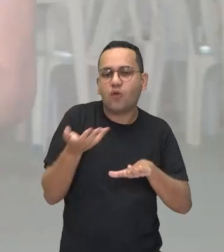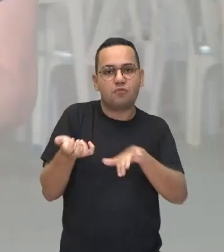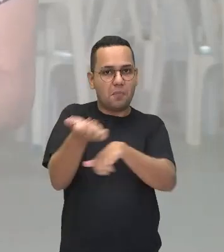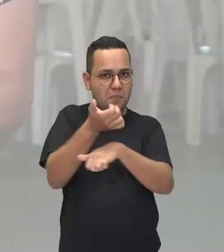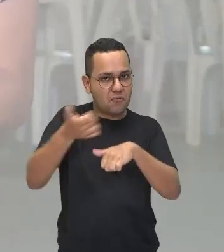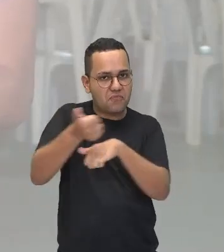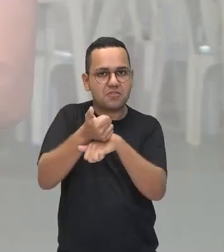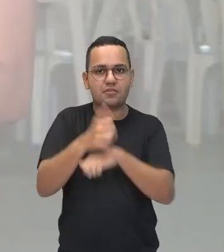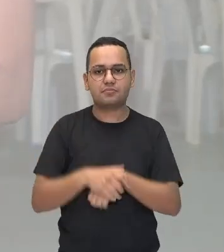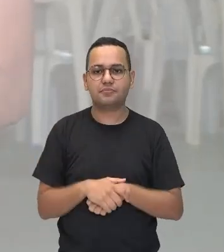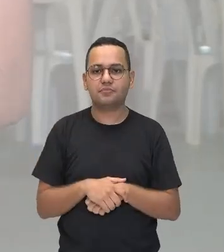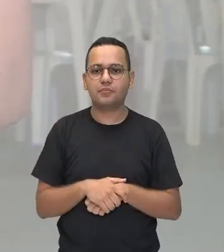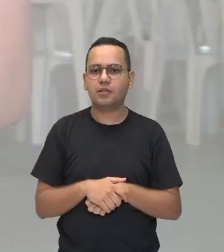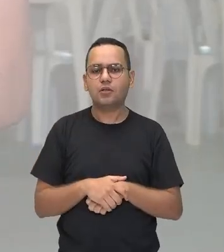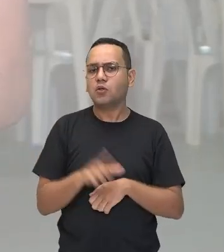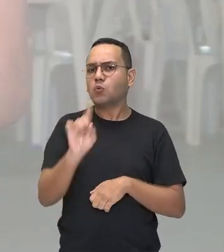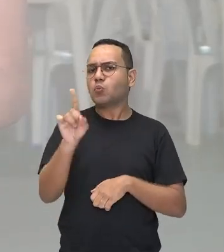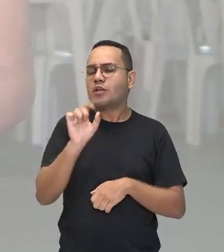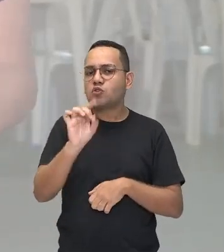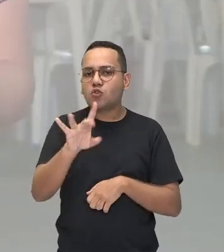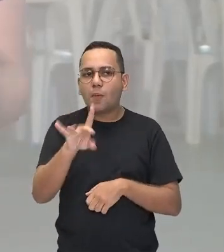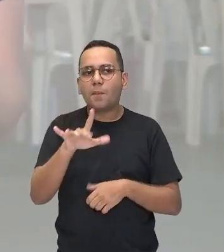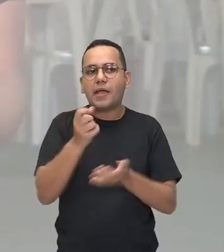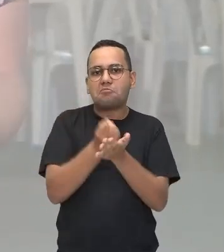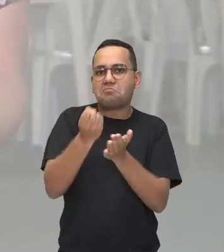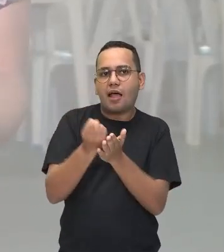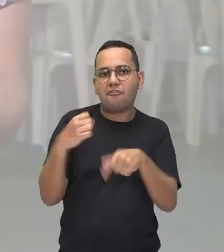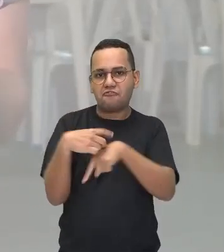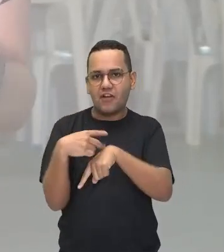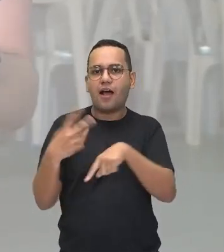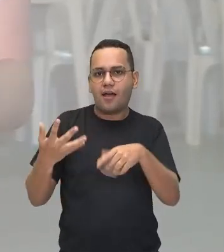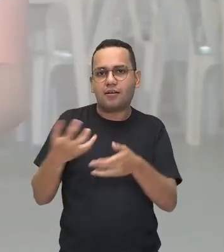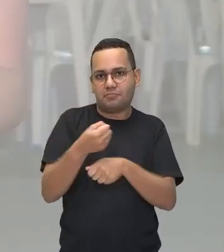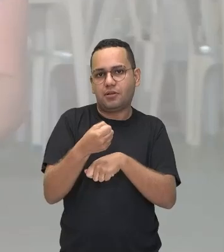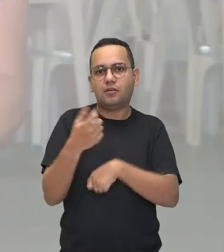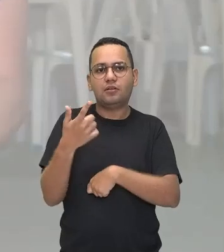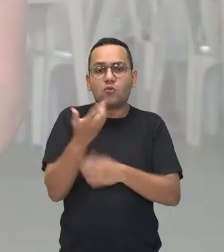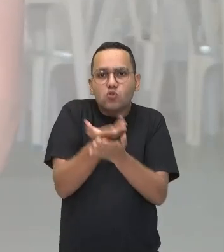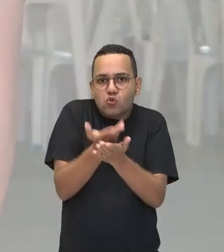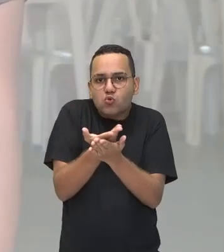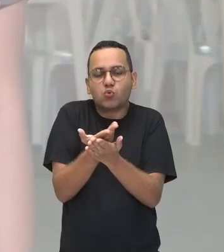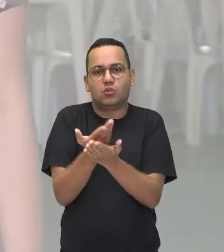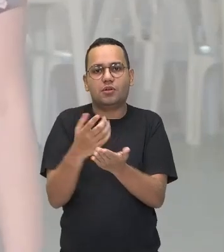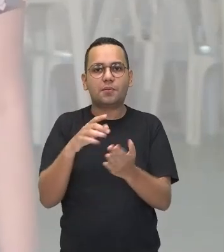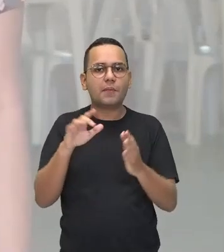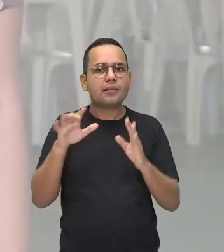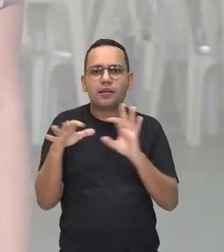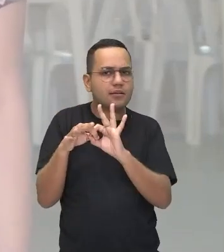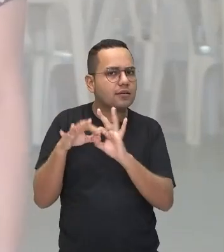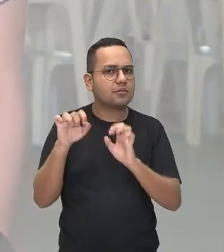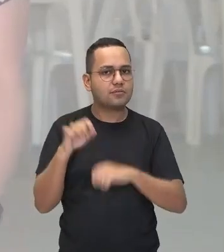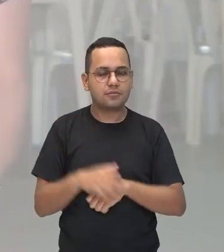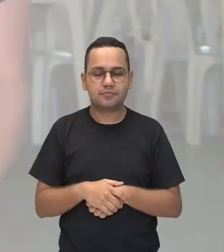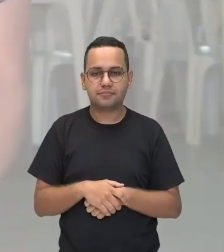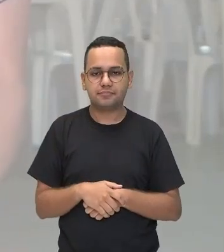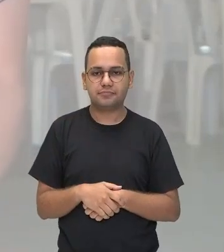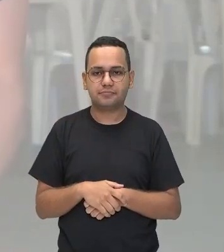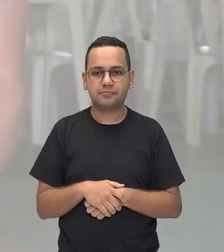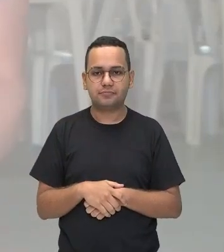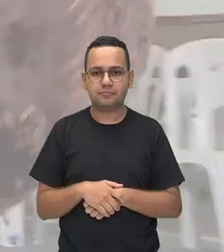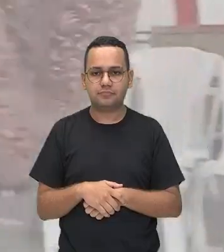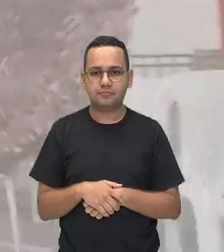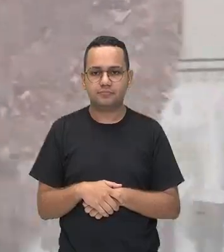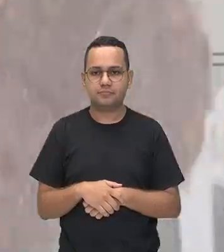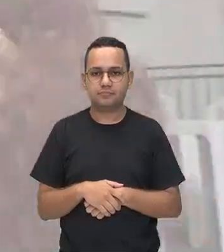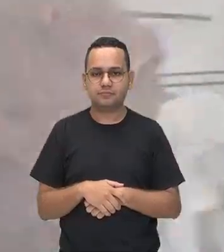não somente da contratação de pessoas que estudam, mas também citando dentro do próprio mundo dos quadrilheiros a